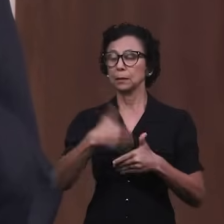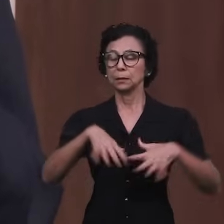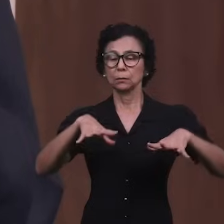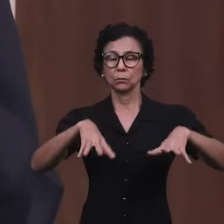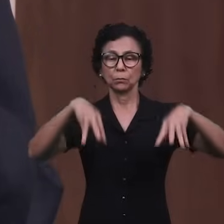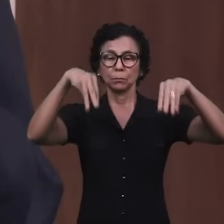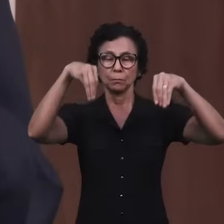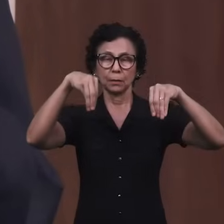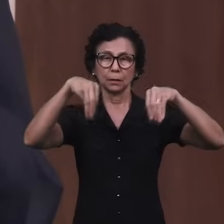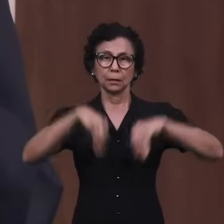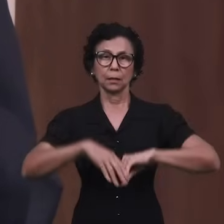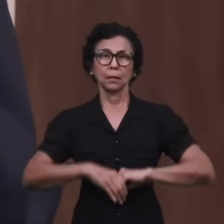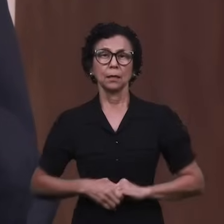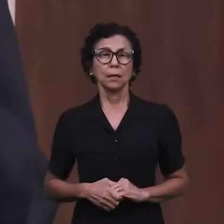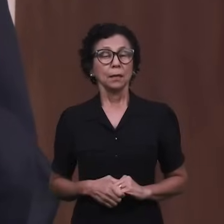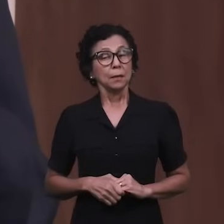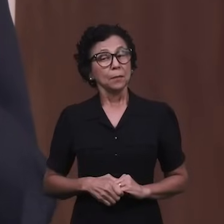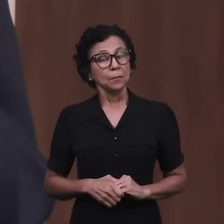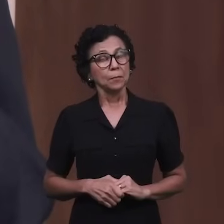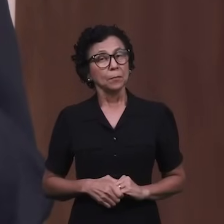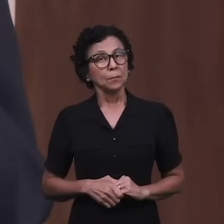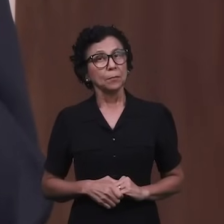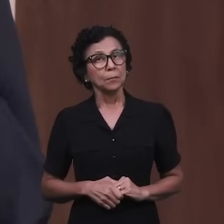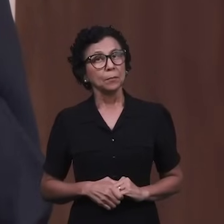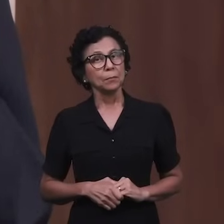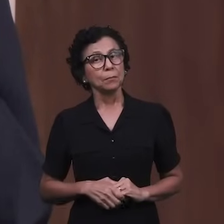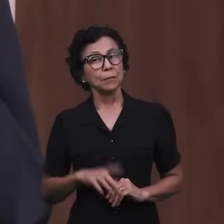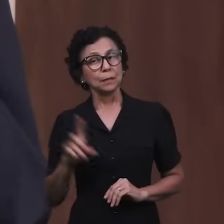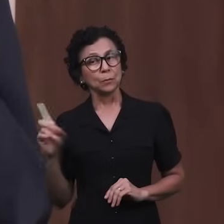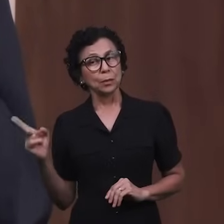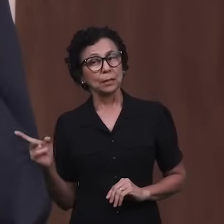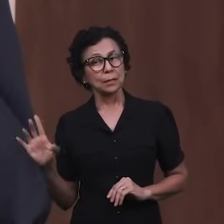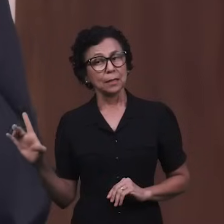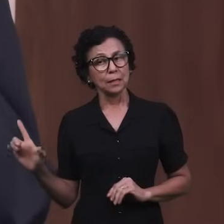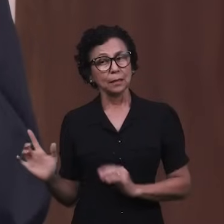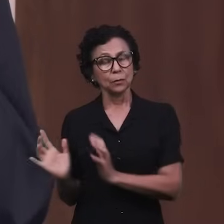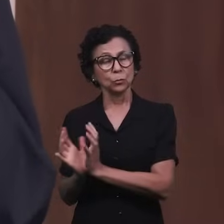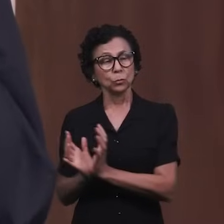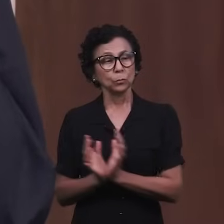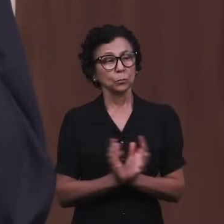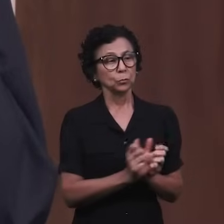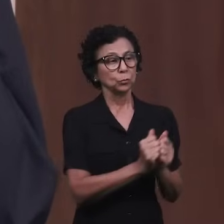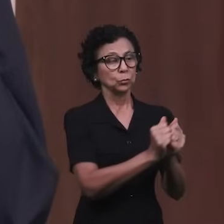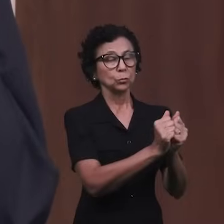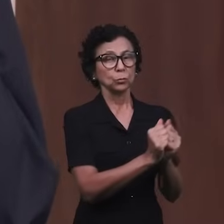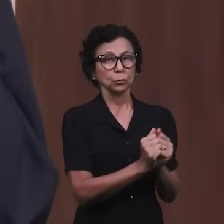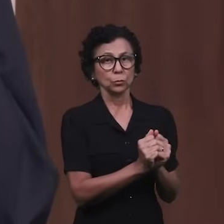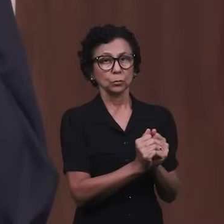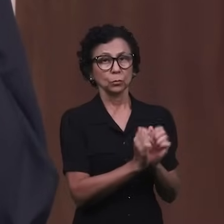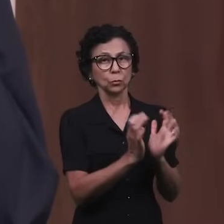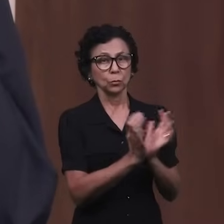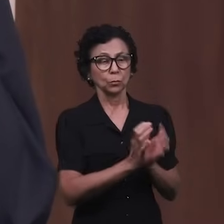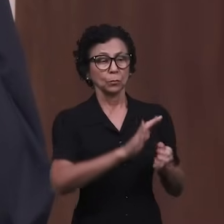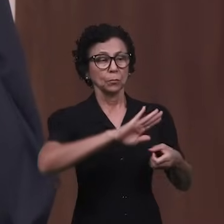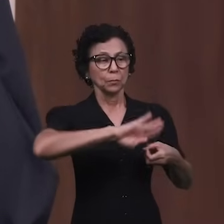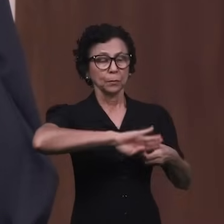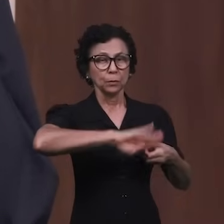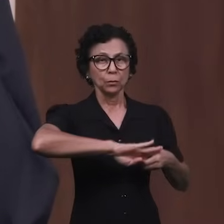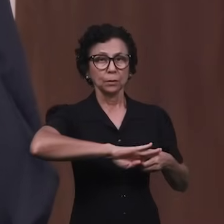palácio, mas lá no capítulo 2 vamos entender que eles foram colocados junto com os sábios de